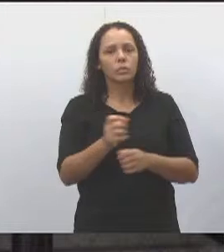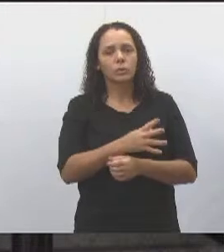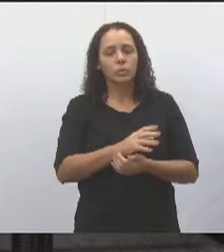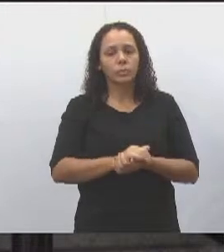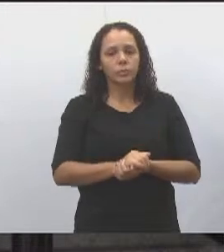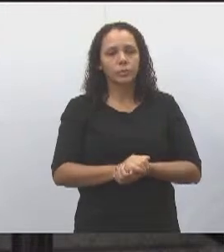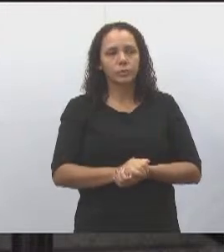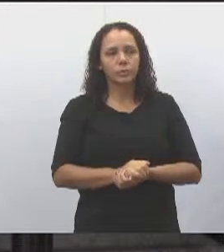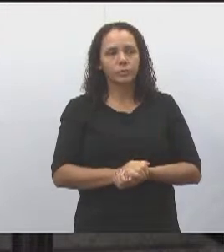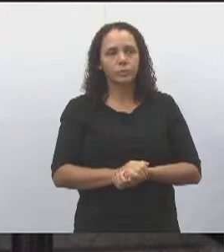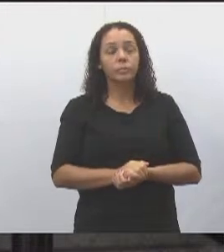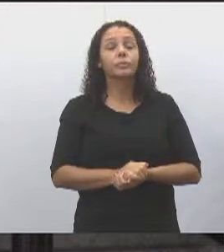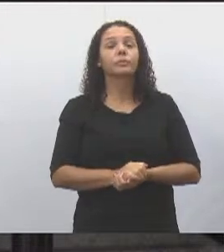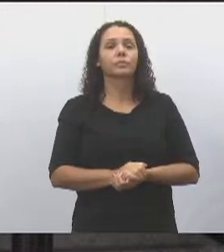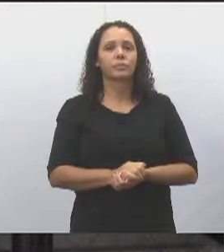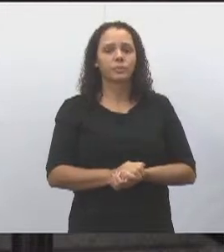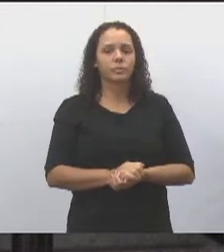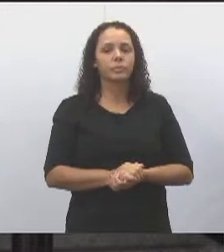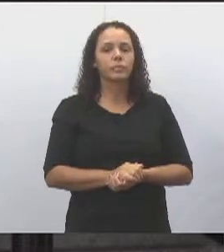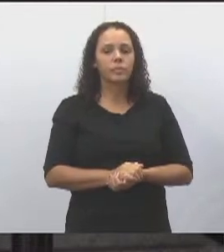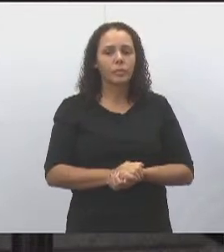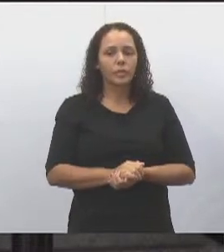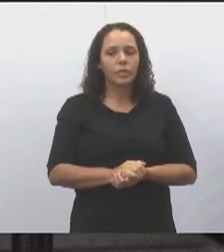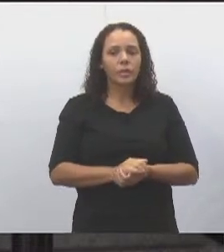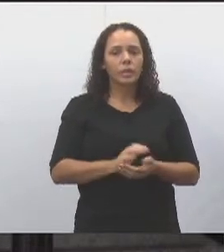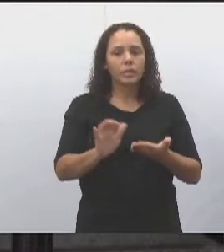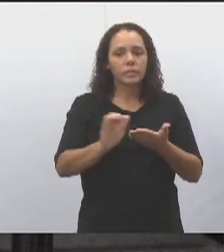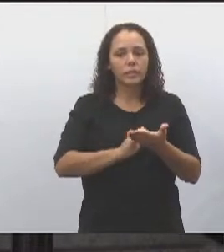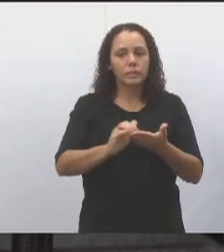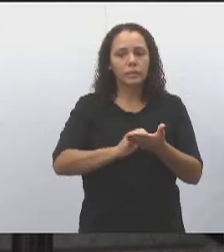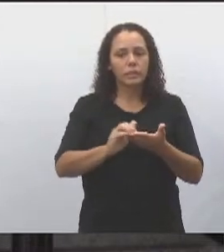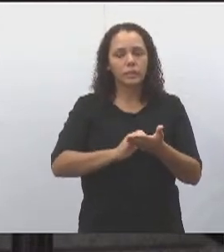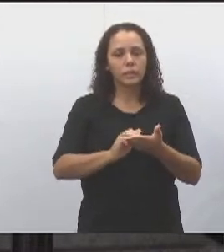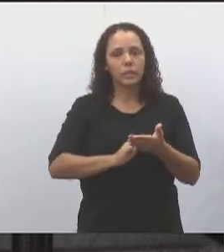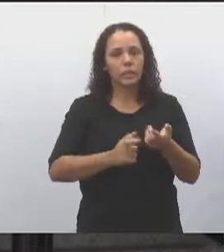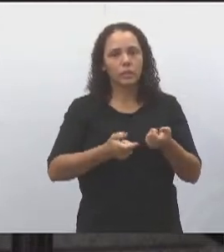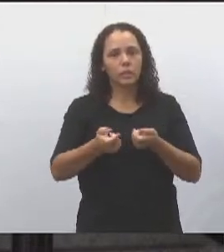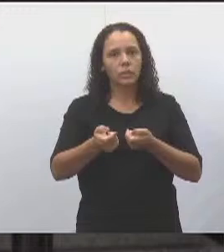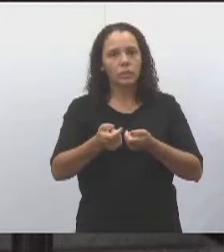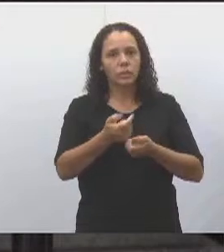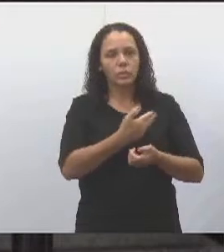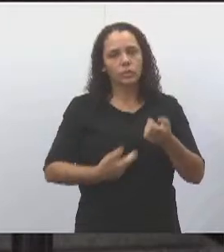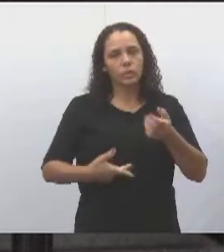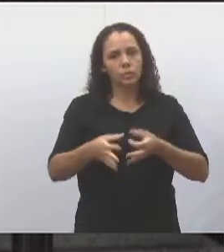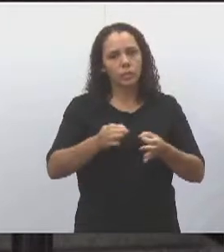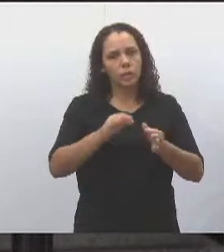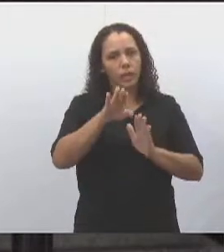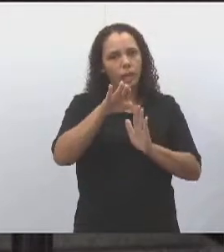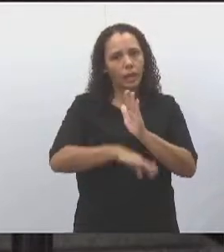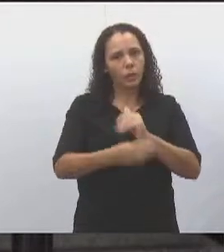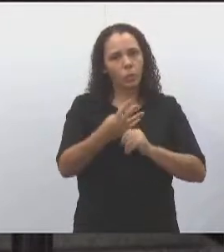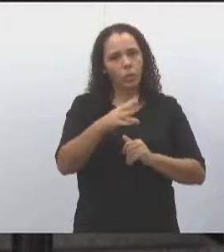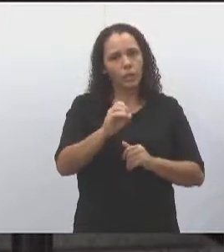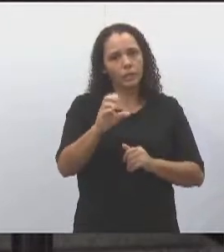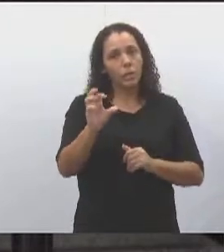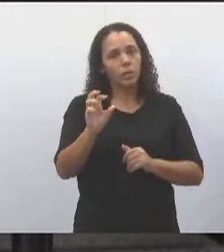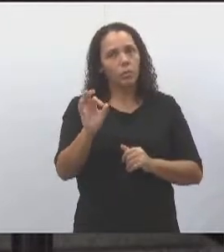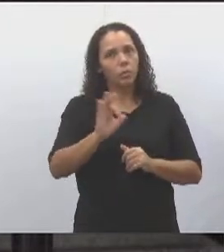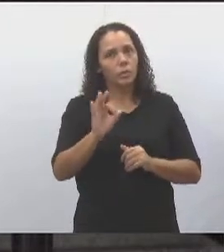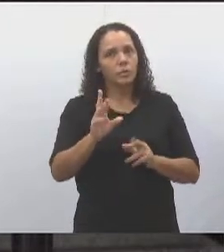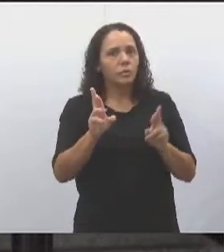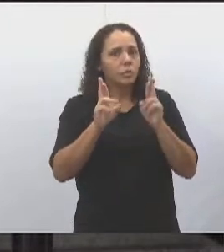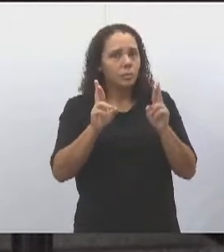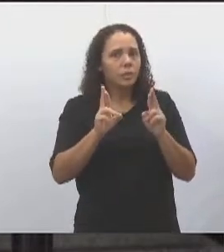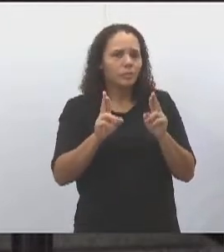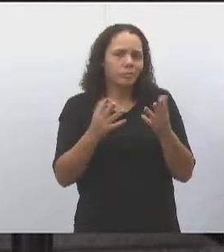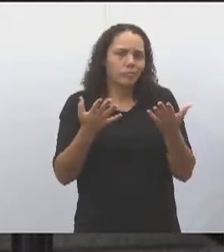para esse, vai ter uma queda da Secretaria de Governo e Planejamento de 40% na expectativa. Eu acho até engraçado, né, dado